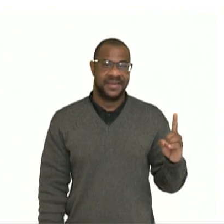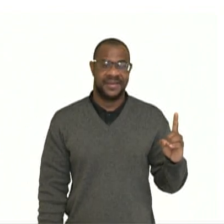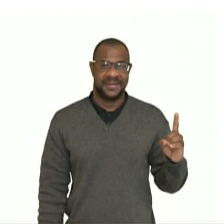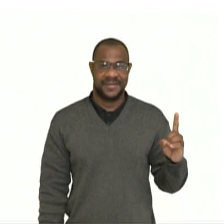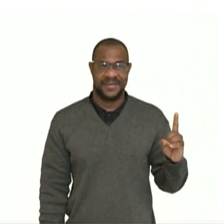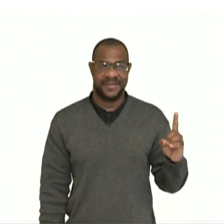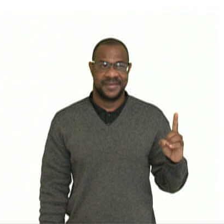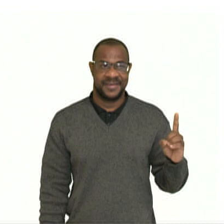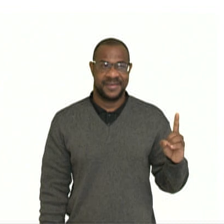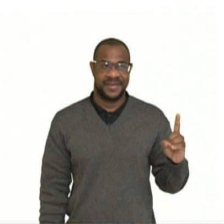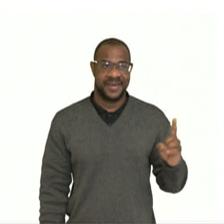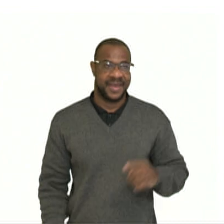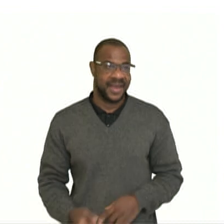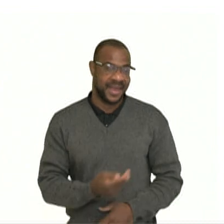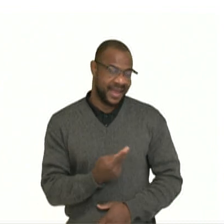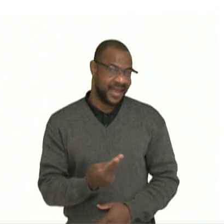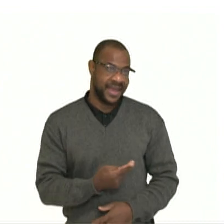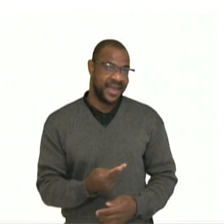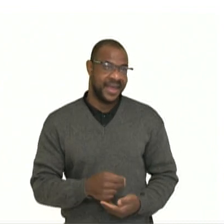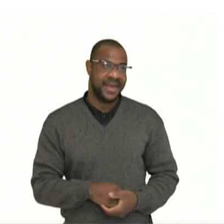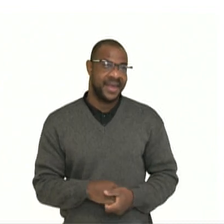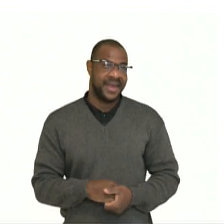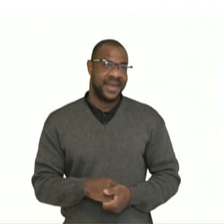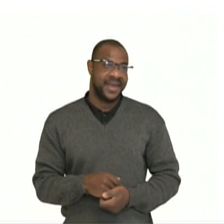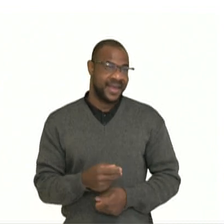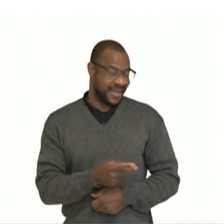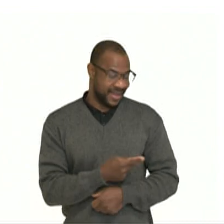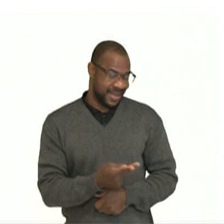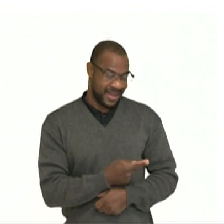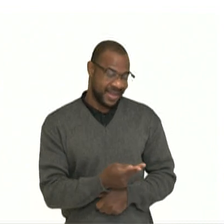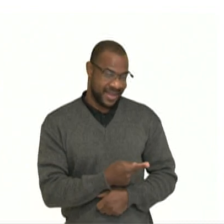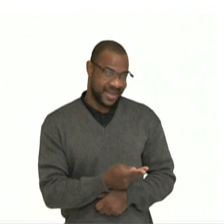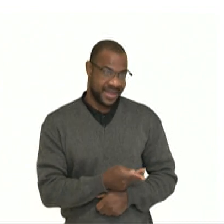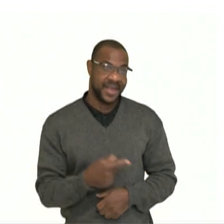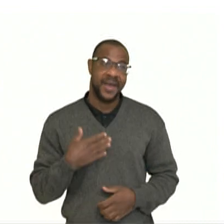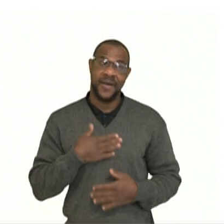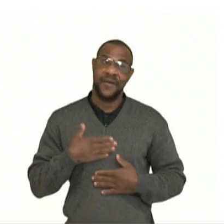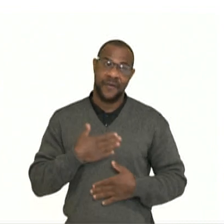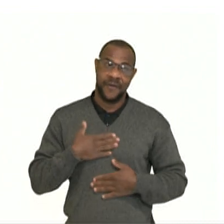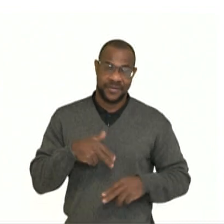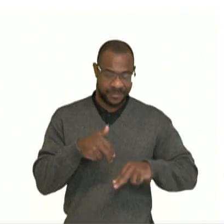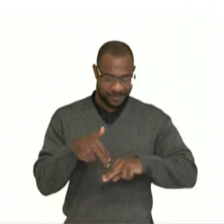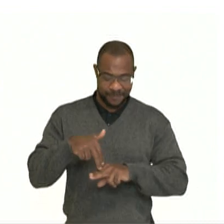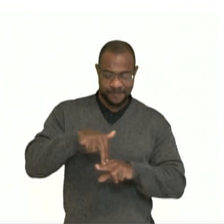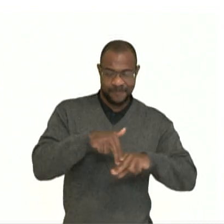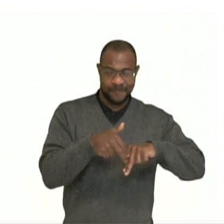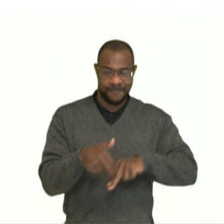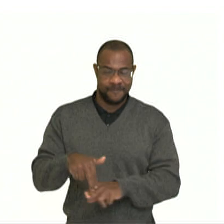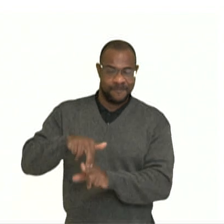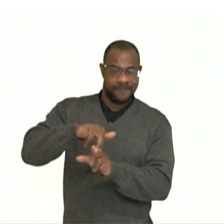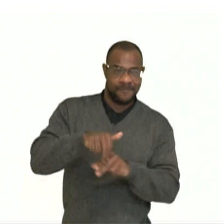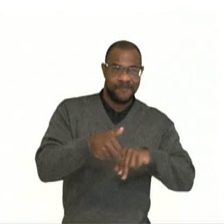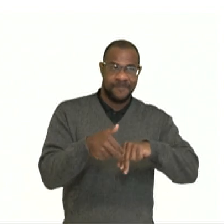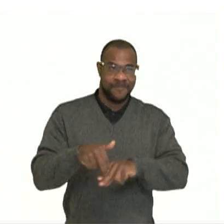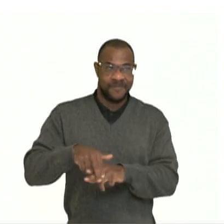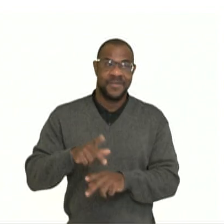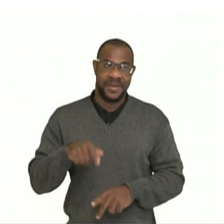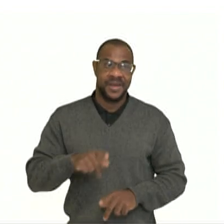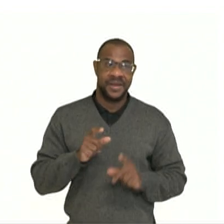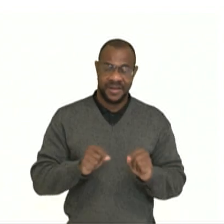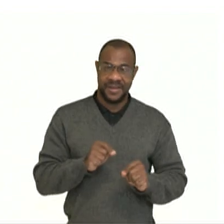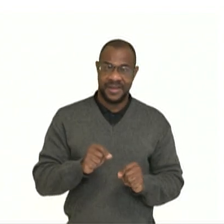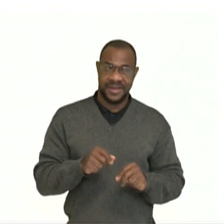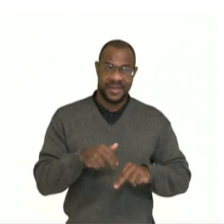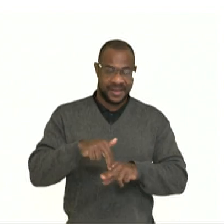are skateboards. Então, Peter e Jack gostam do skate, né, do sport skate, e esses são